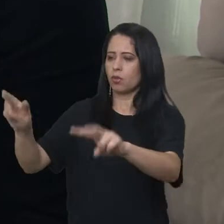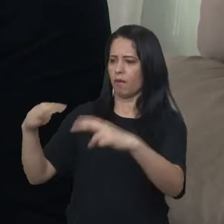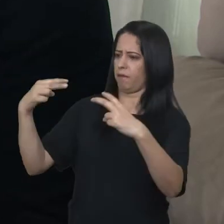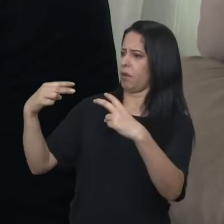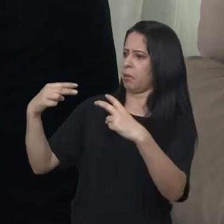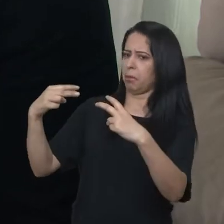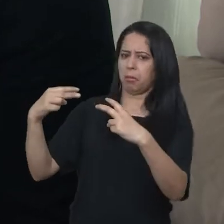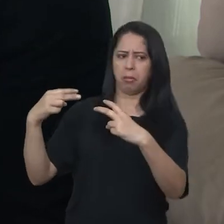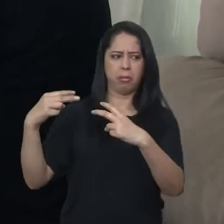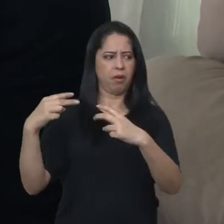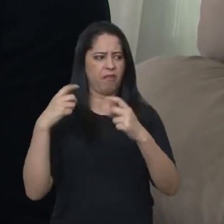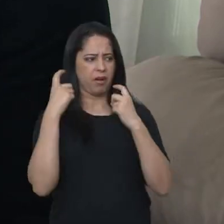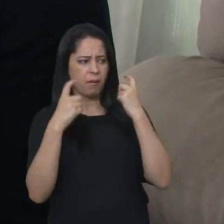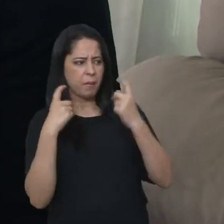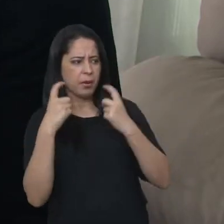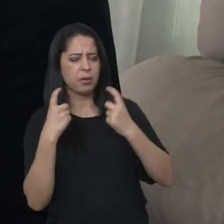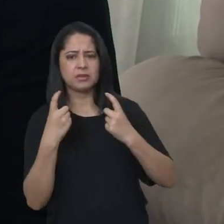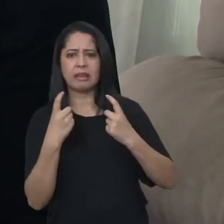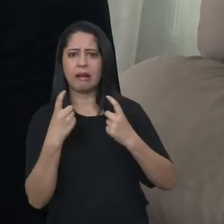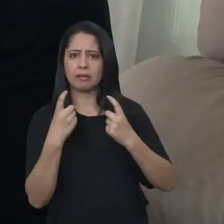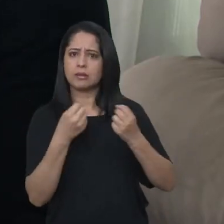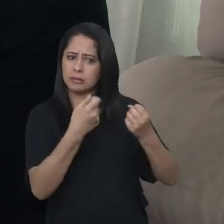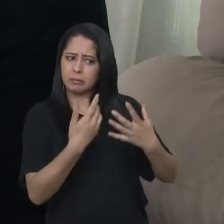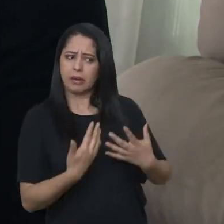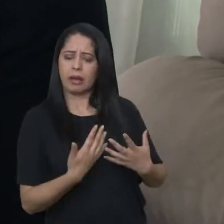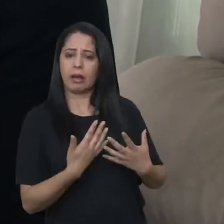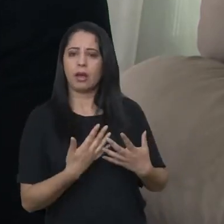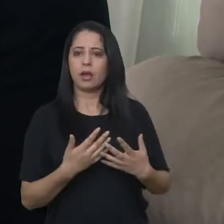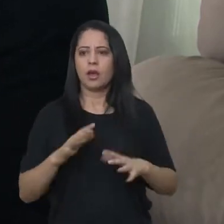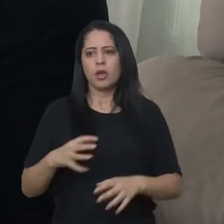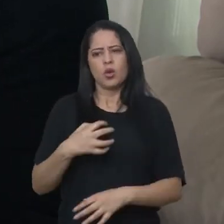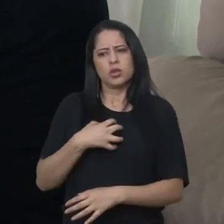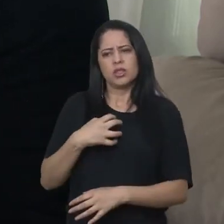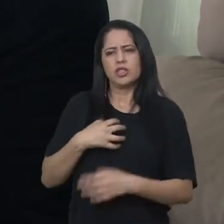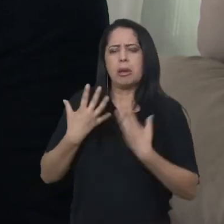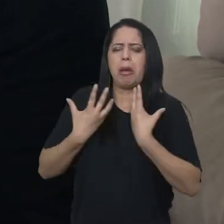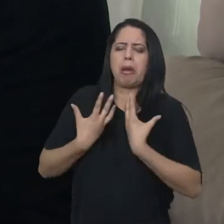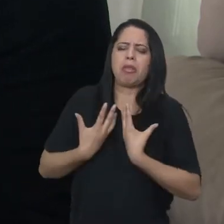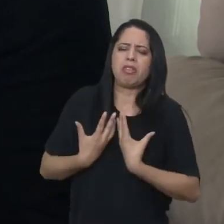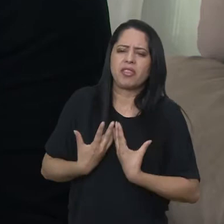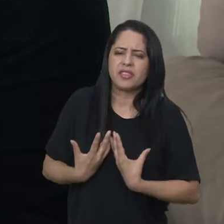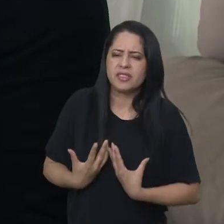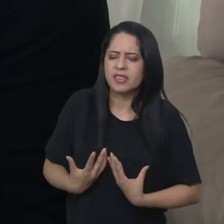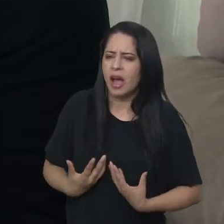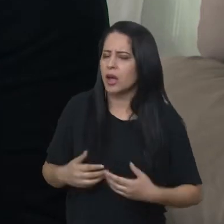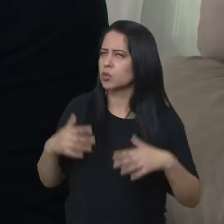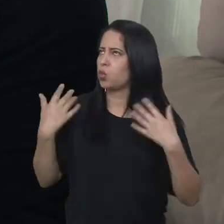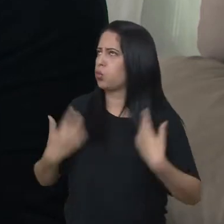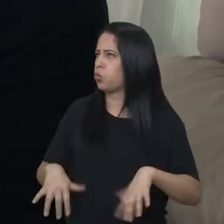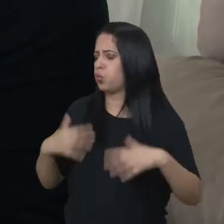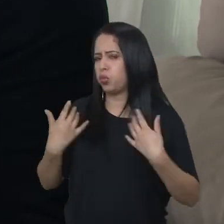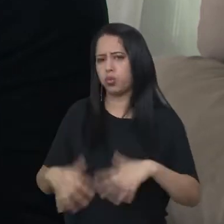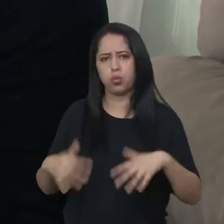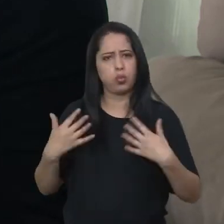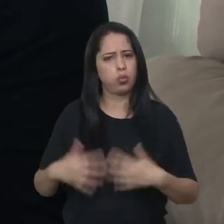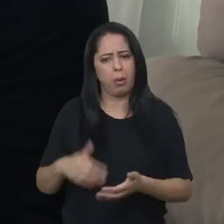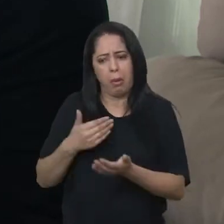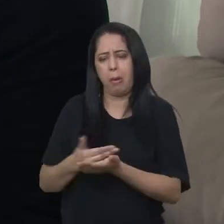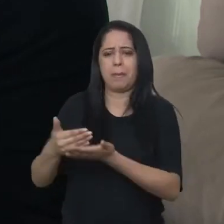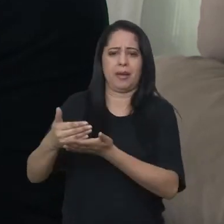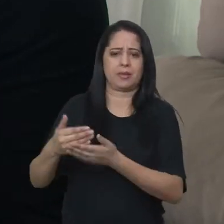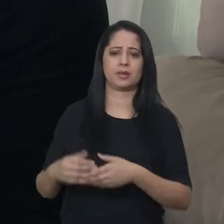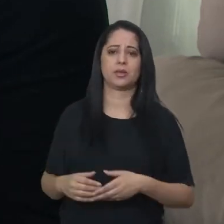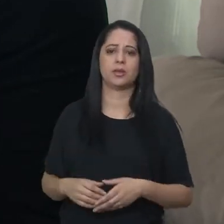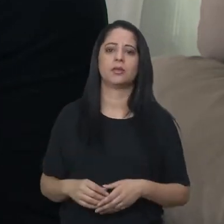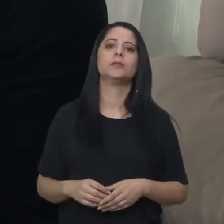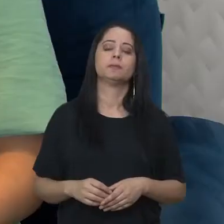o que acontecia comigo e preocupadas vieram relatar. E eu senti um cansaço muito grande, assim, do nada começou a aparecer